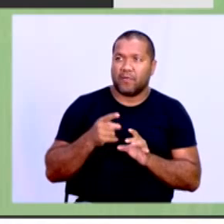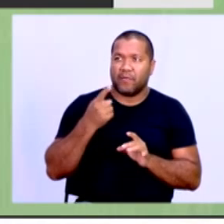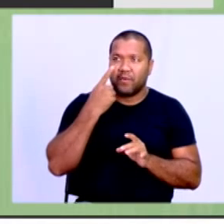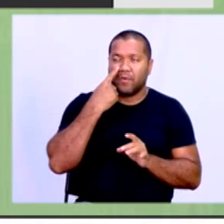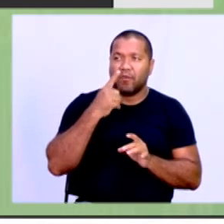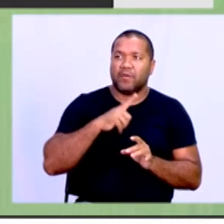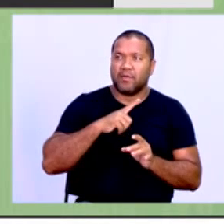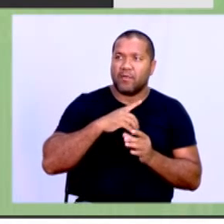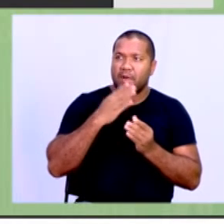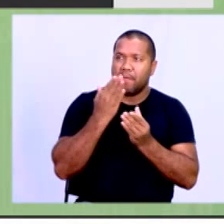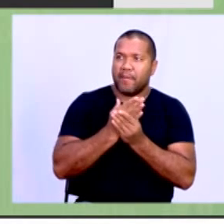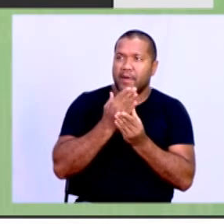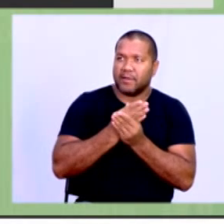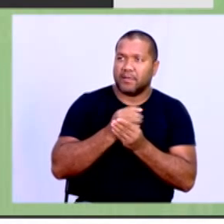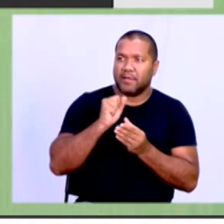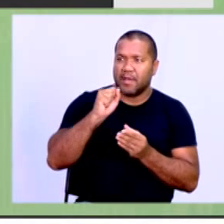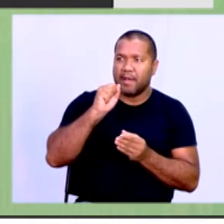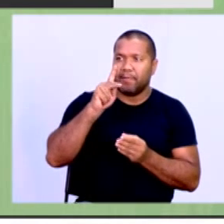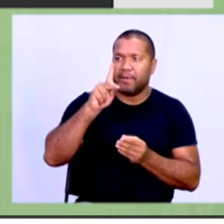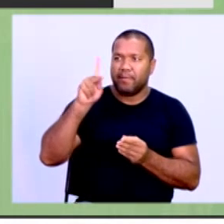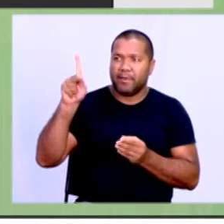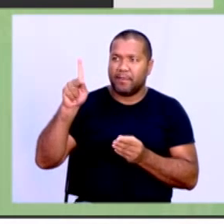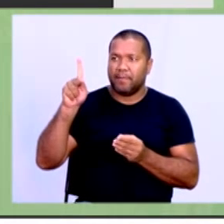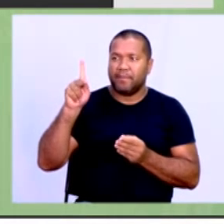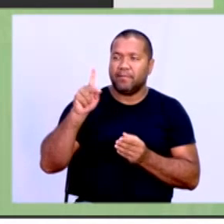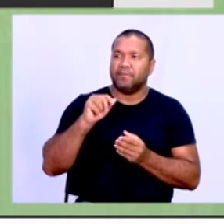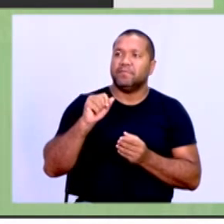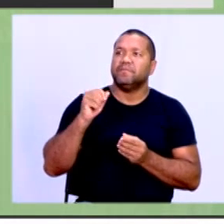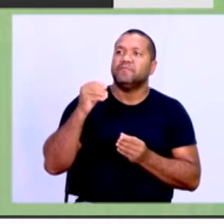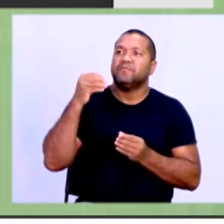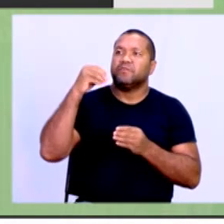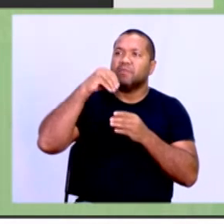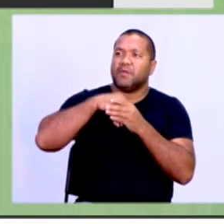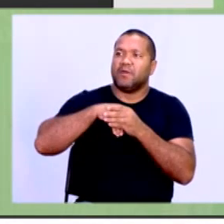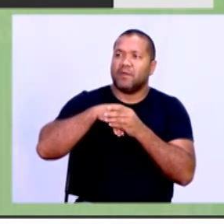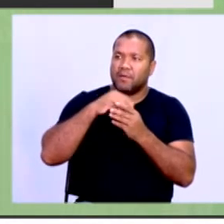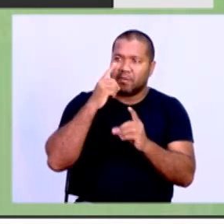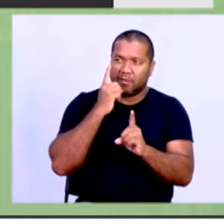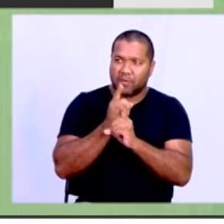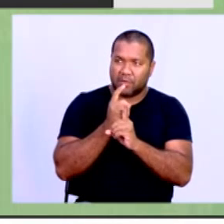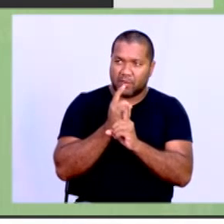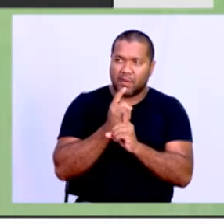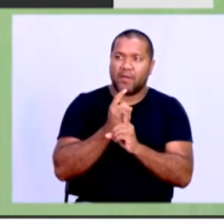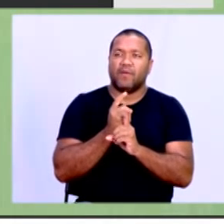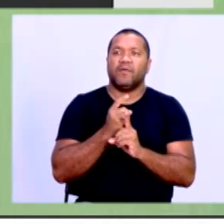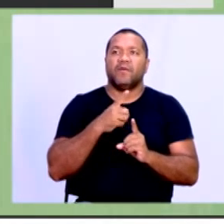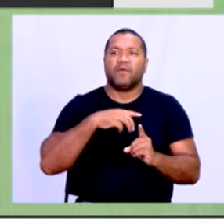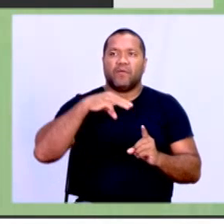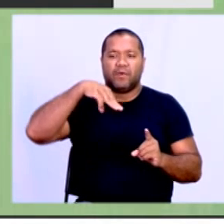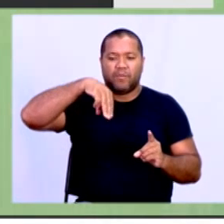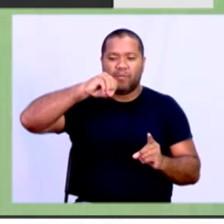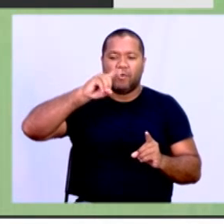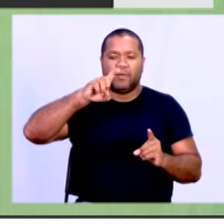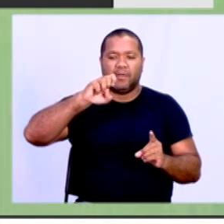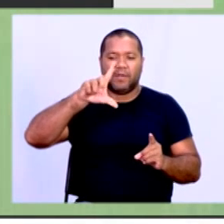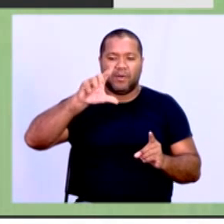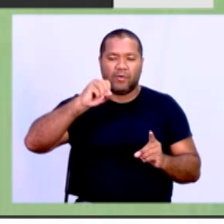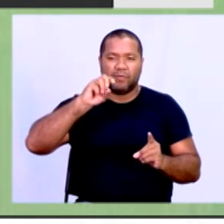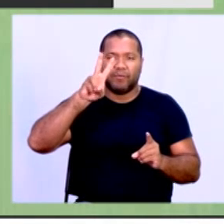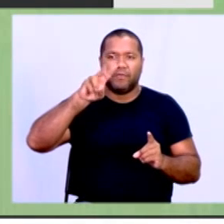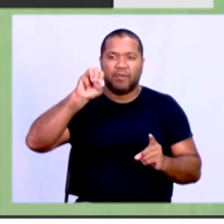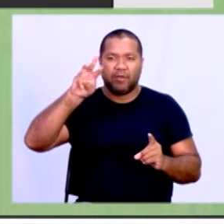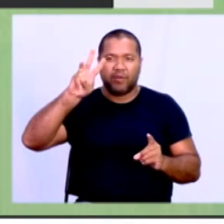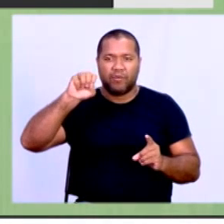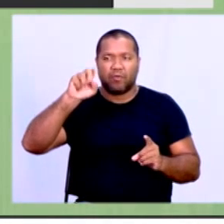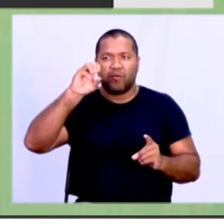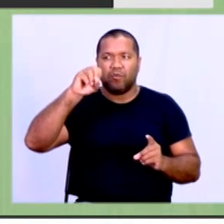ter uma pasta de app. Nesta pasta podemos encontrar os modelos, né, model, os view e